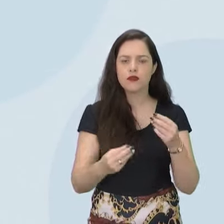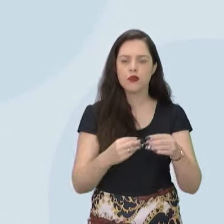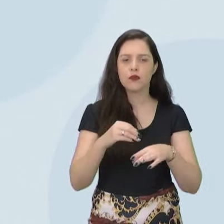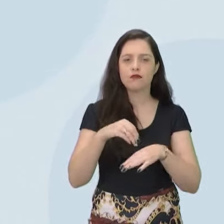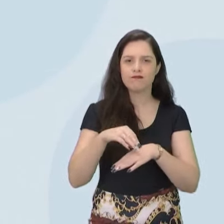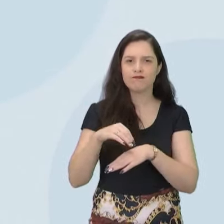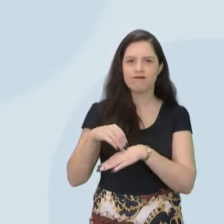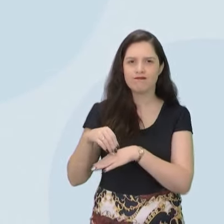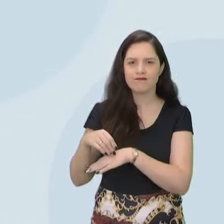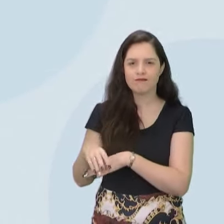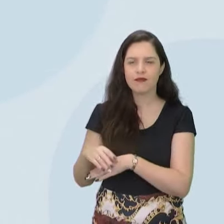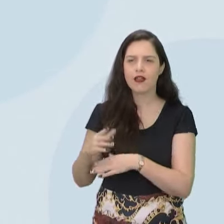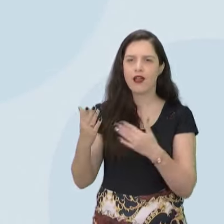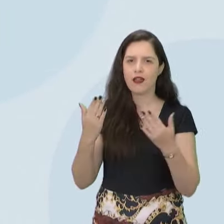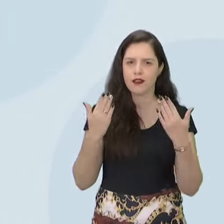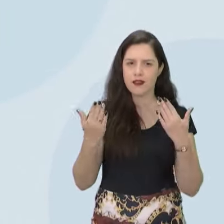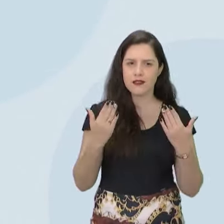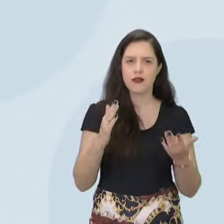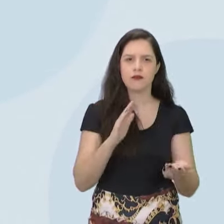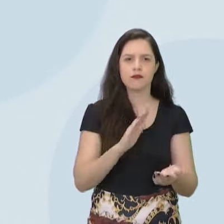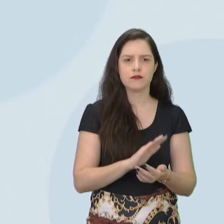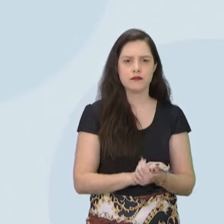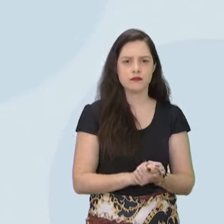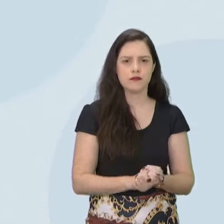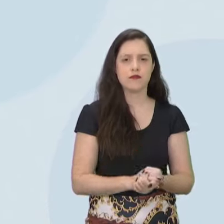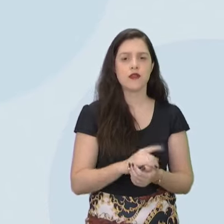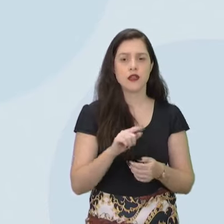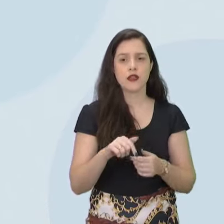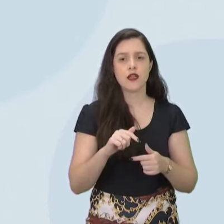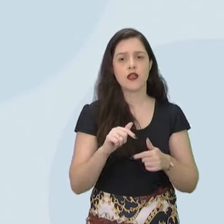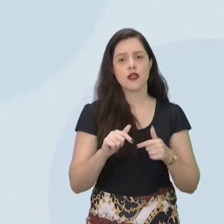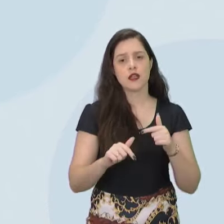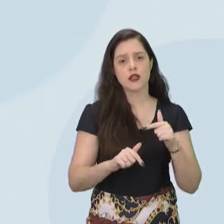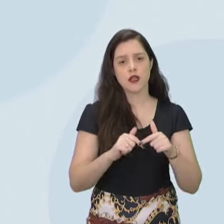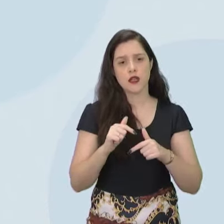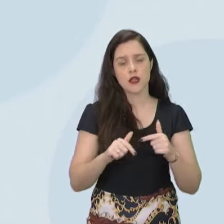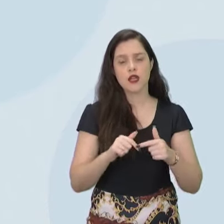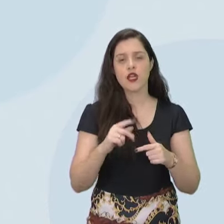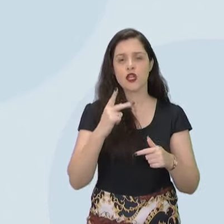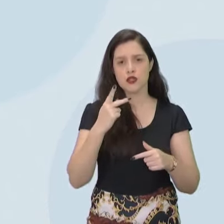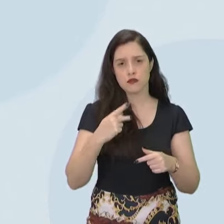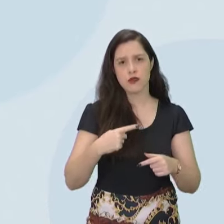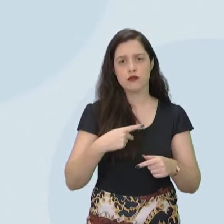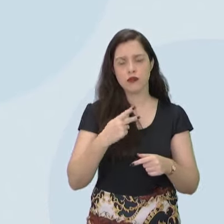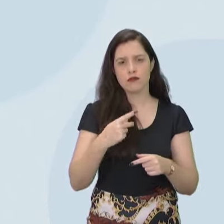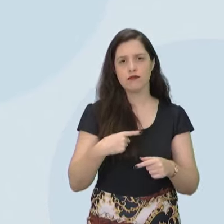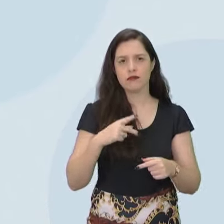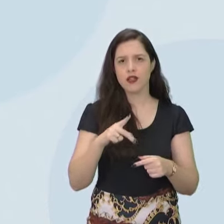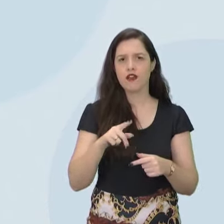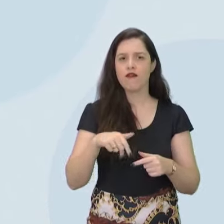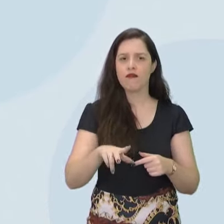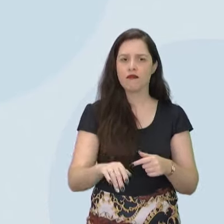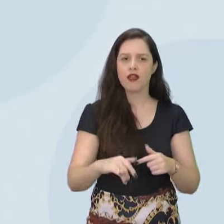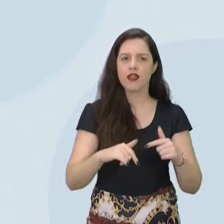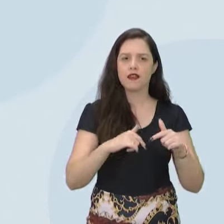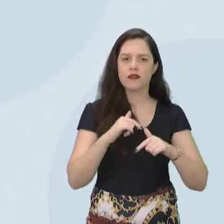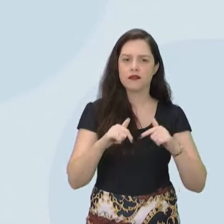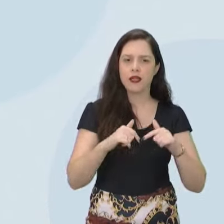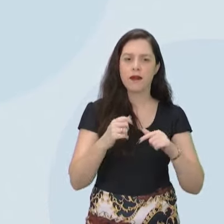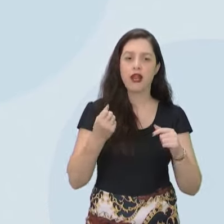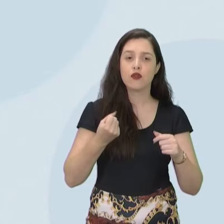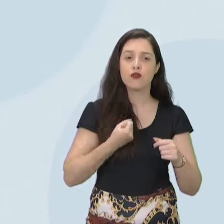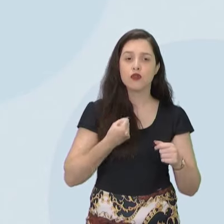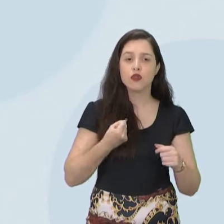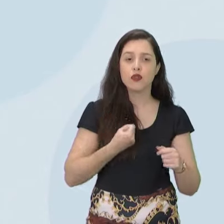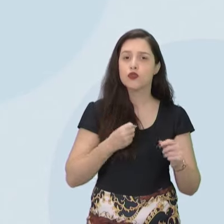indicadores analisados. Então, esse trabalho pode ser feito, por exemplo, em grupo ou individual, mas já vai estar trabalhando com os números